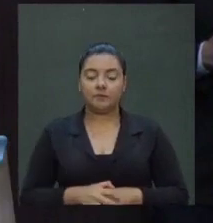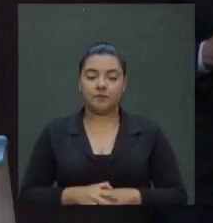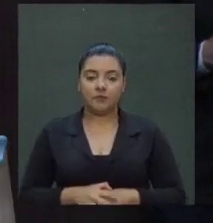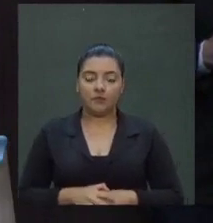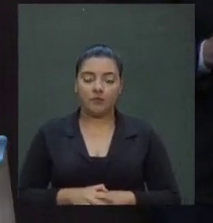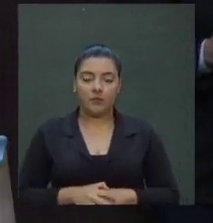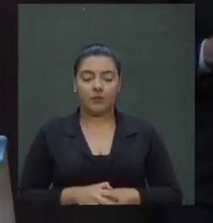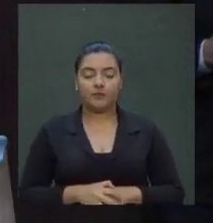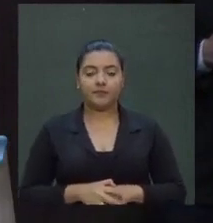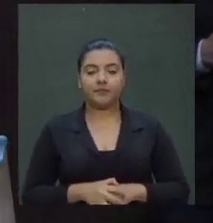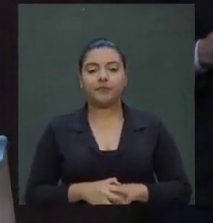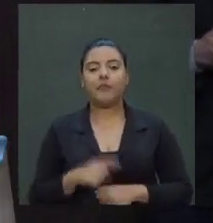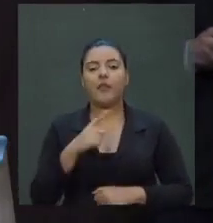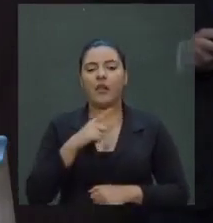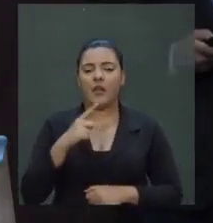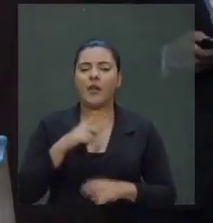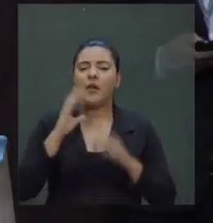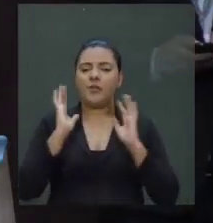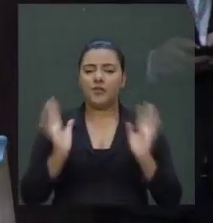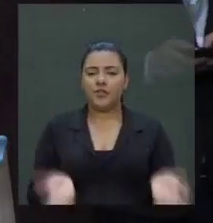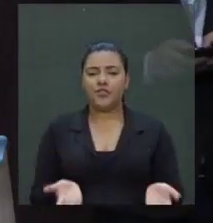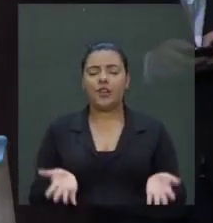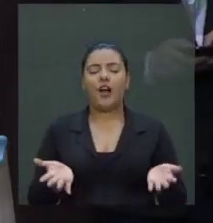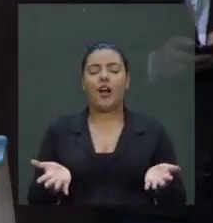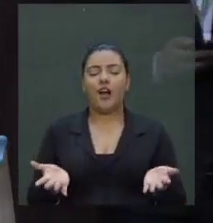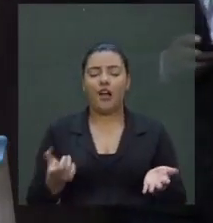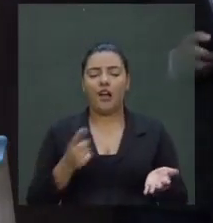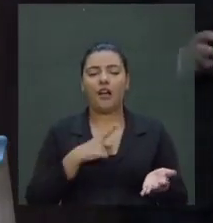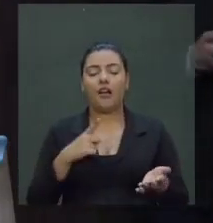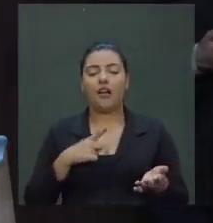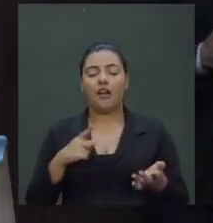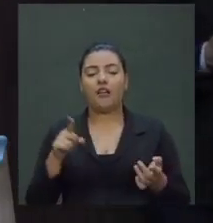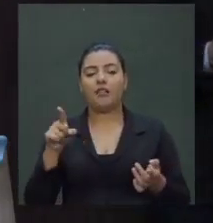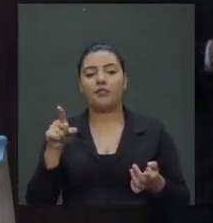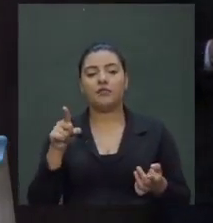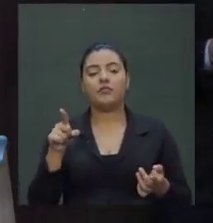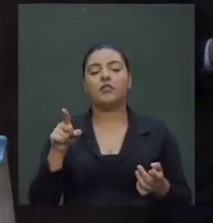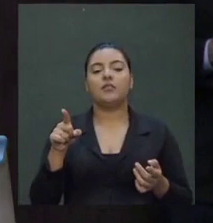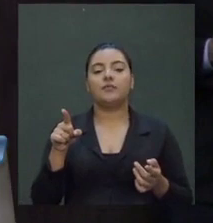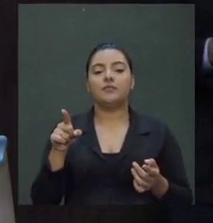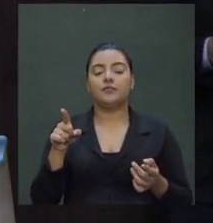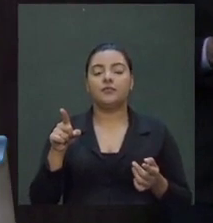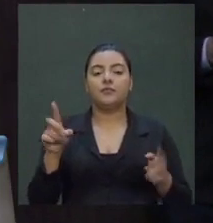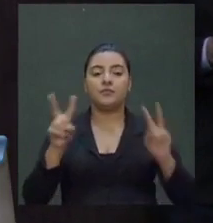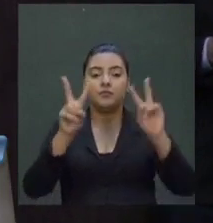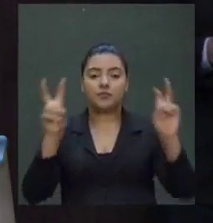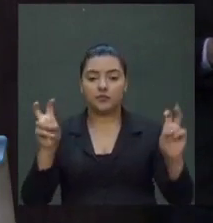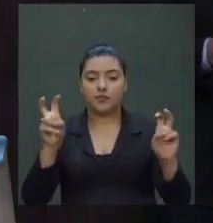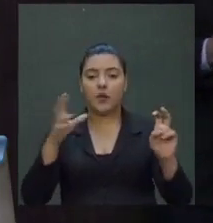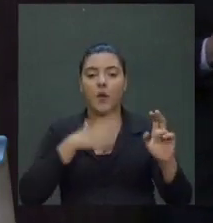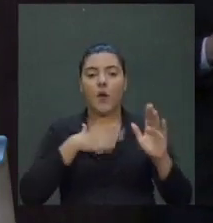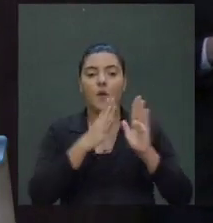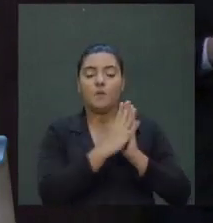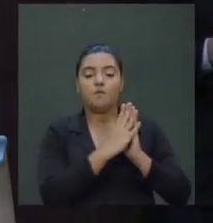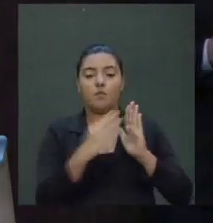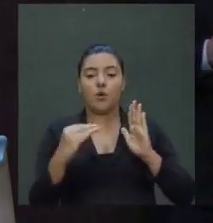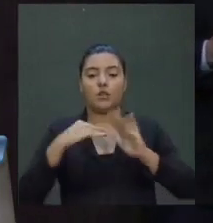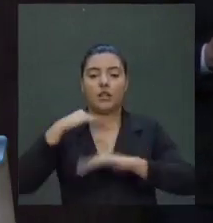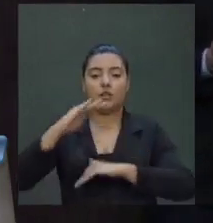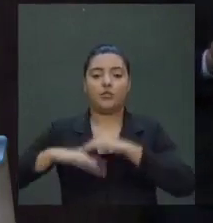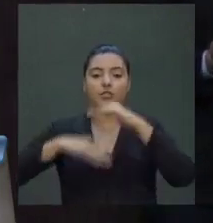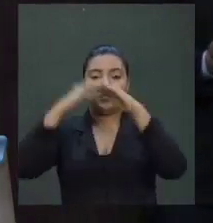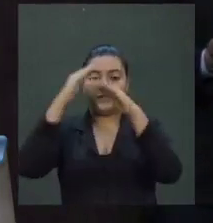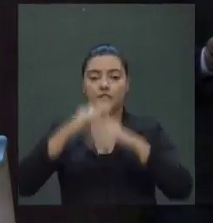tenho, por diversas vezes, levantado as questões relativas ao nosso modelo de